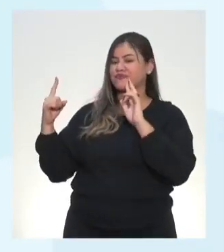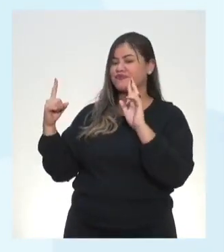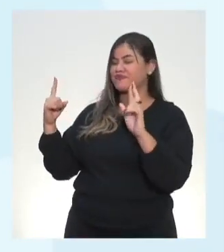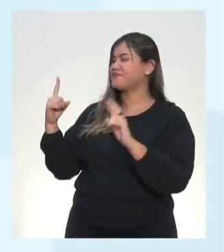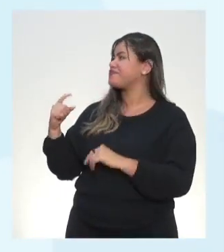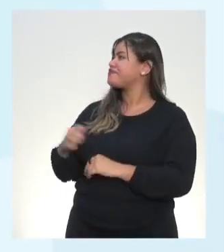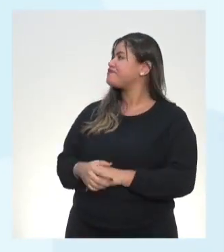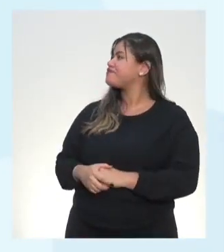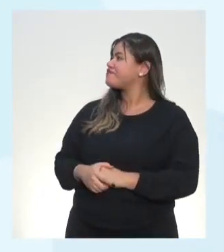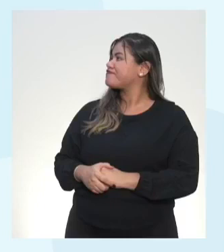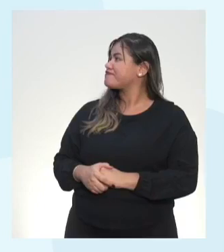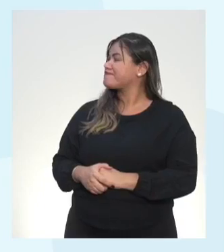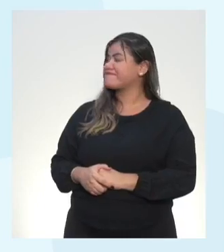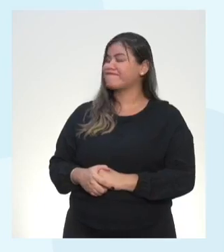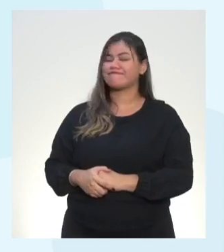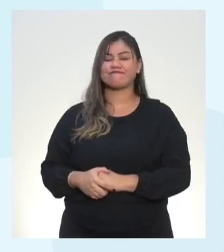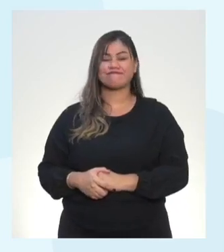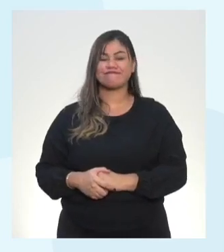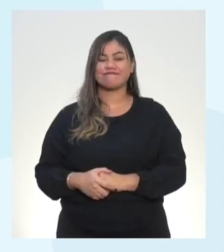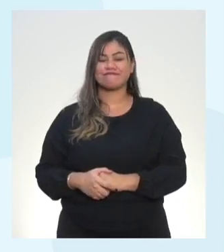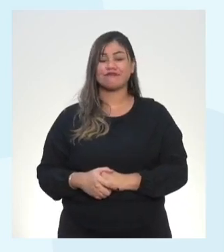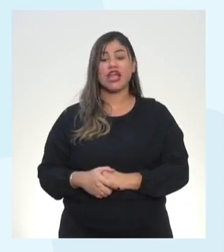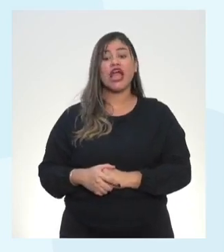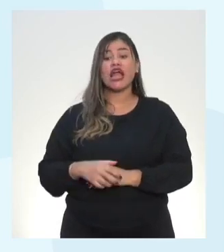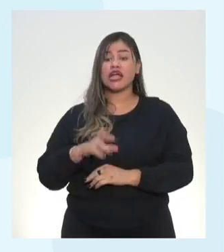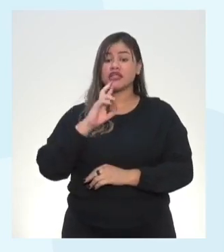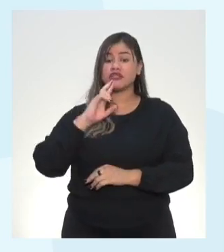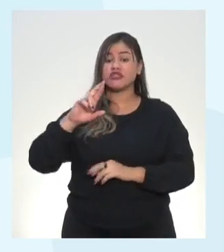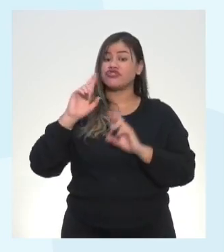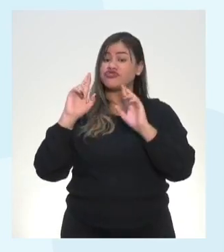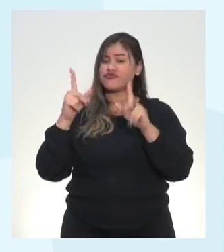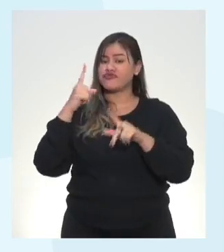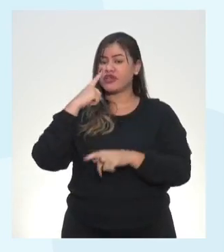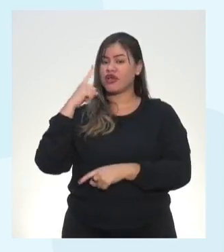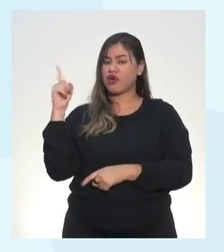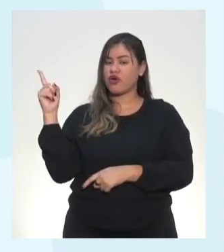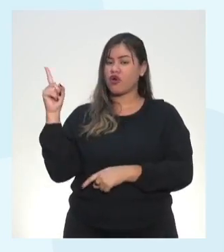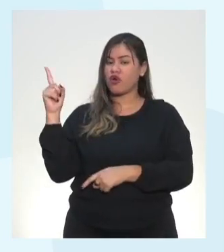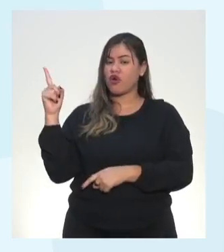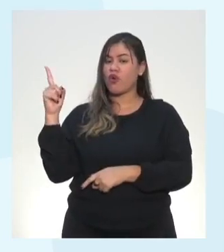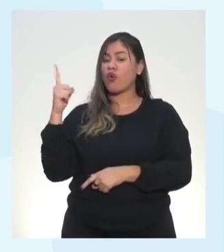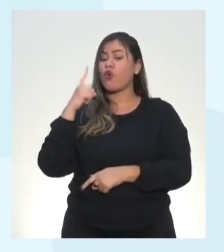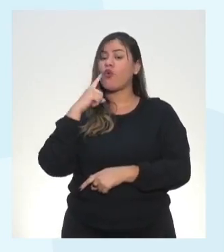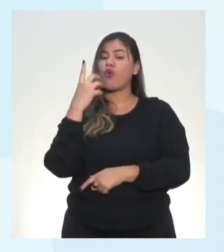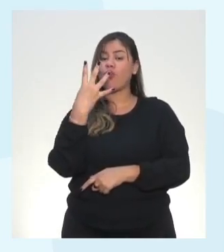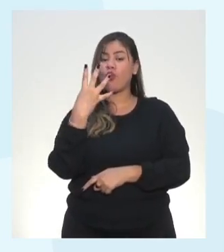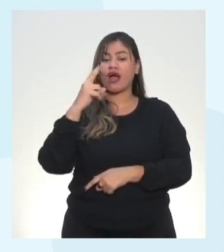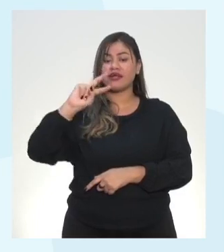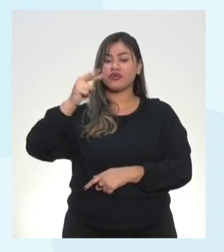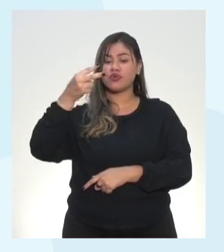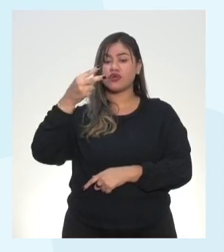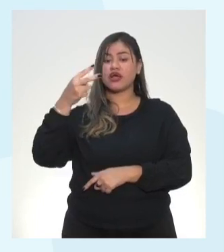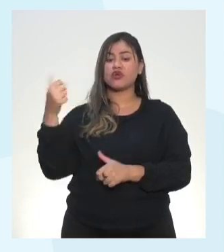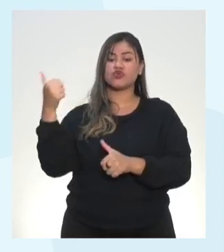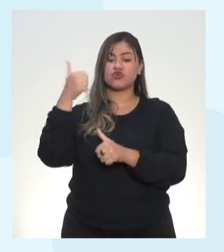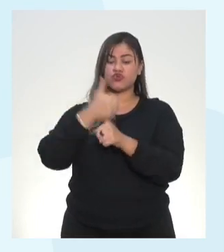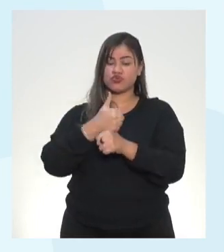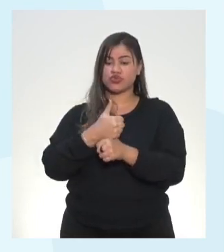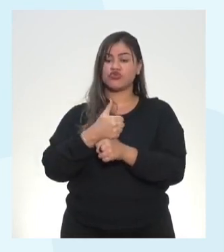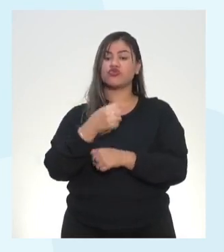Então, se eu cortar essa potência, vai sobrar somente um 4. Então, esta área vai ficar 6 que multiplica,